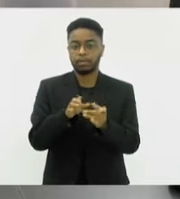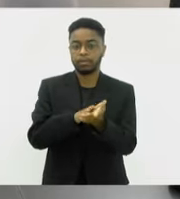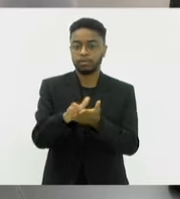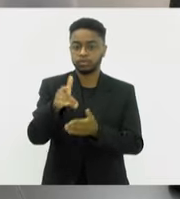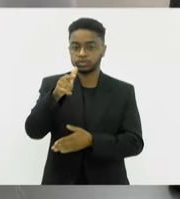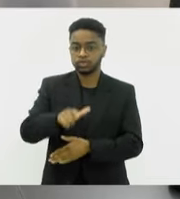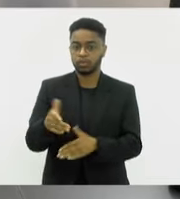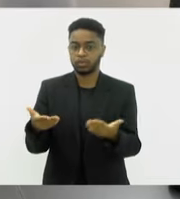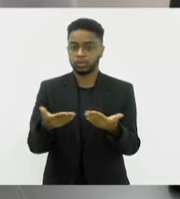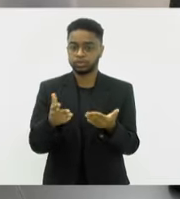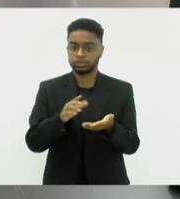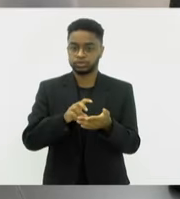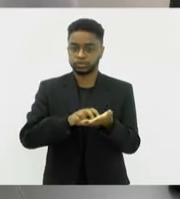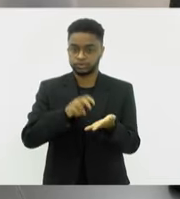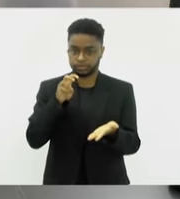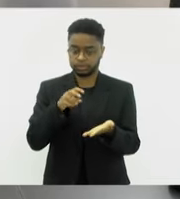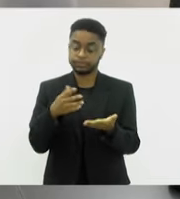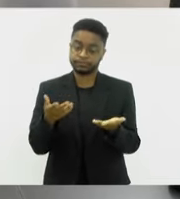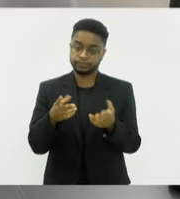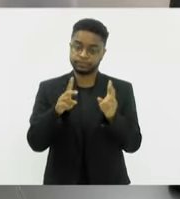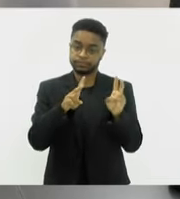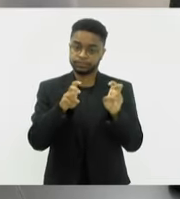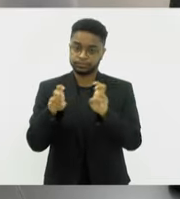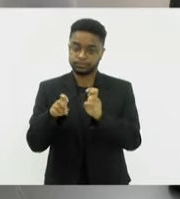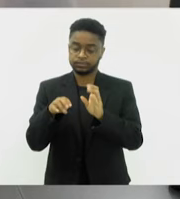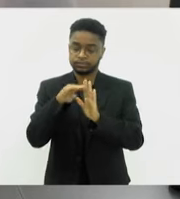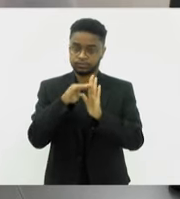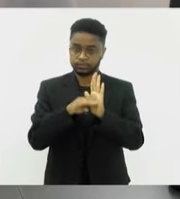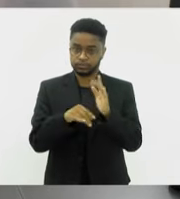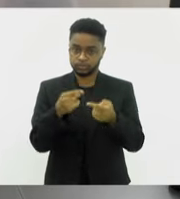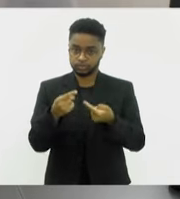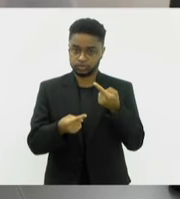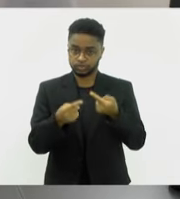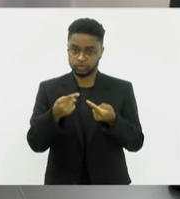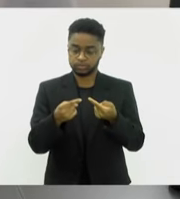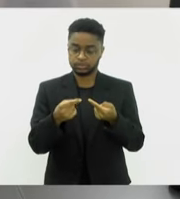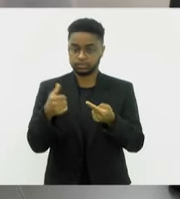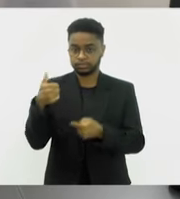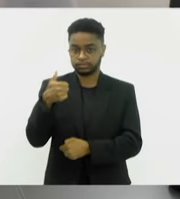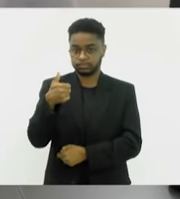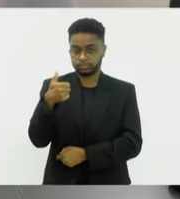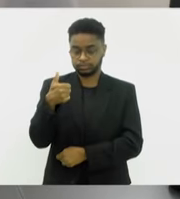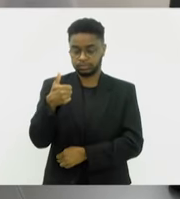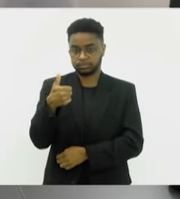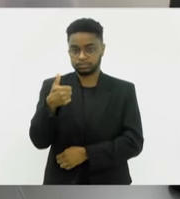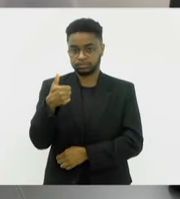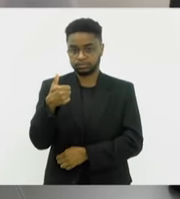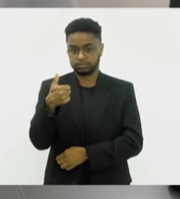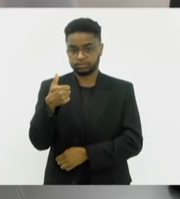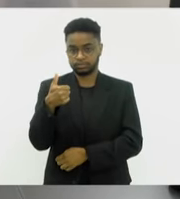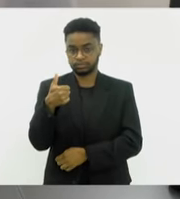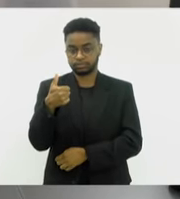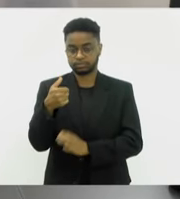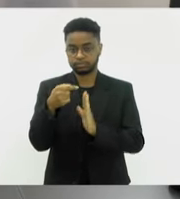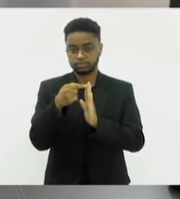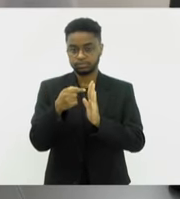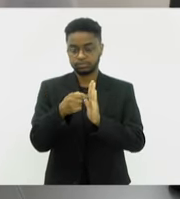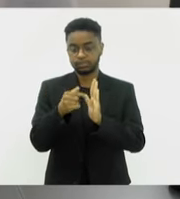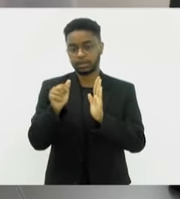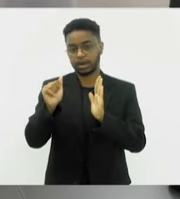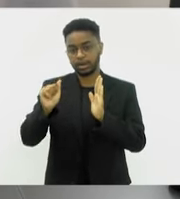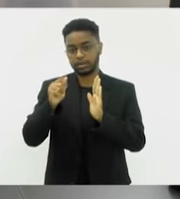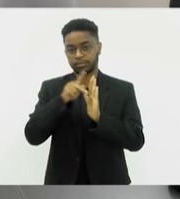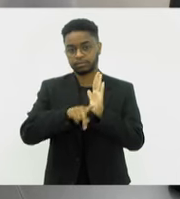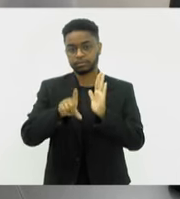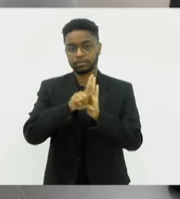manhã. Então, as questões de ordem são, em primeiro lugar, item A, é o projeto